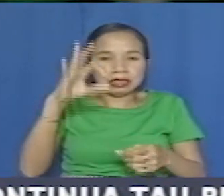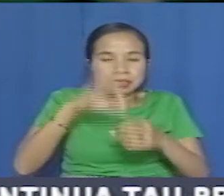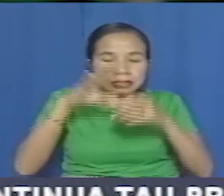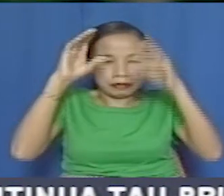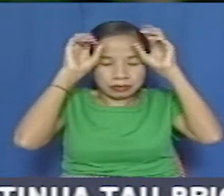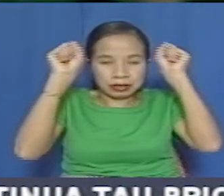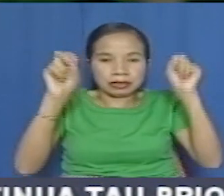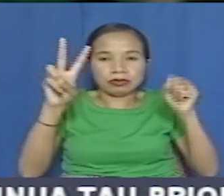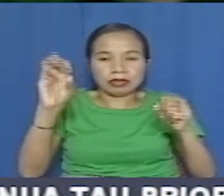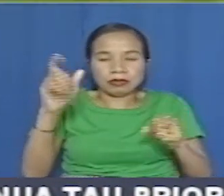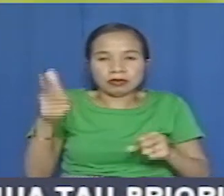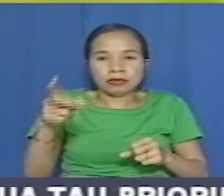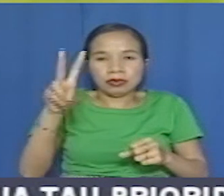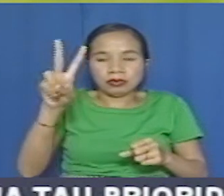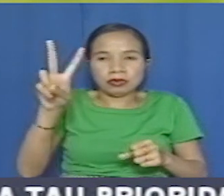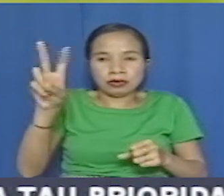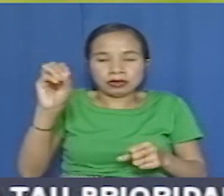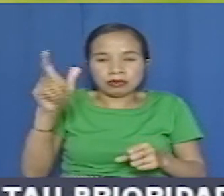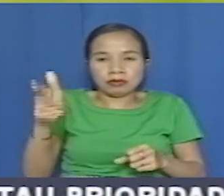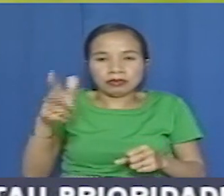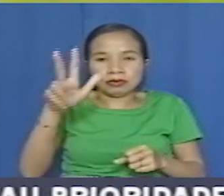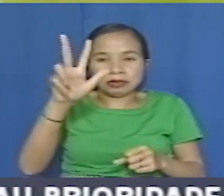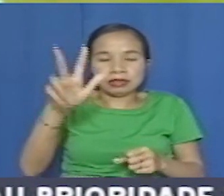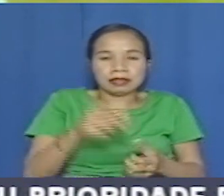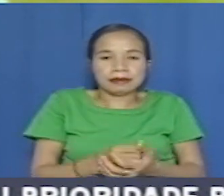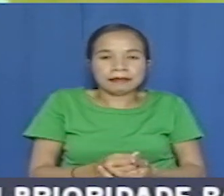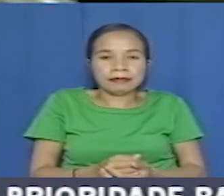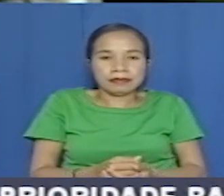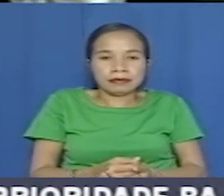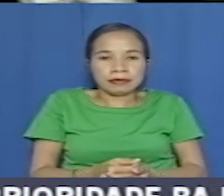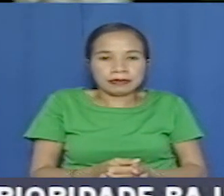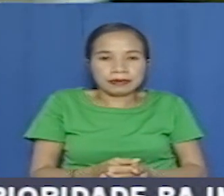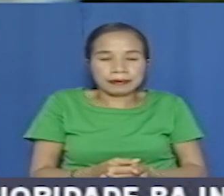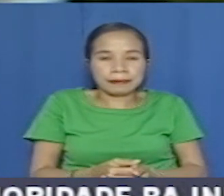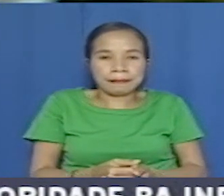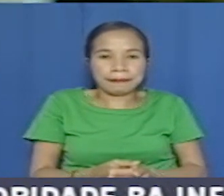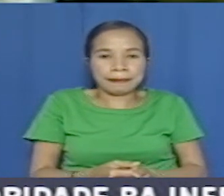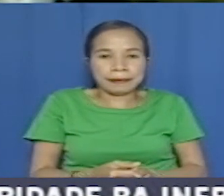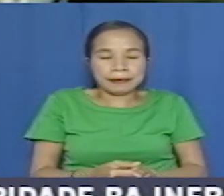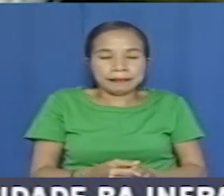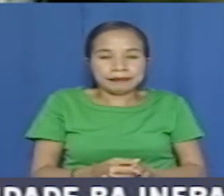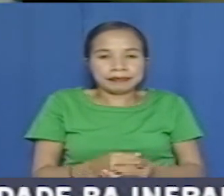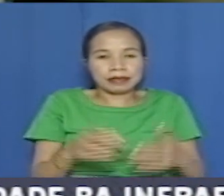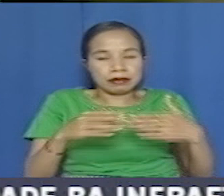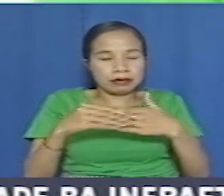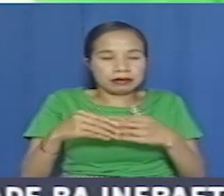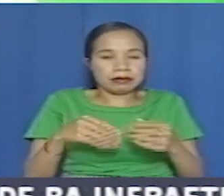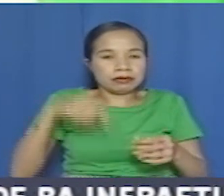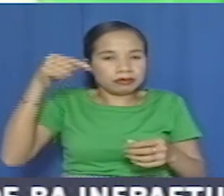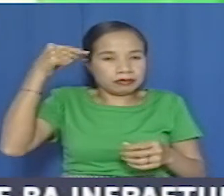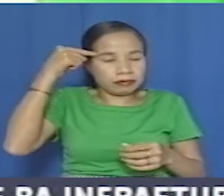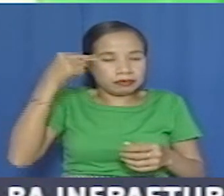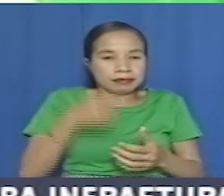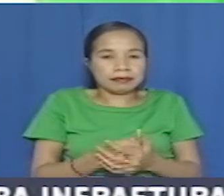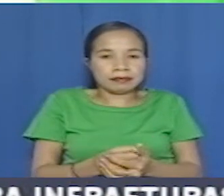presidencial 2022 no eleição parlamentar 2023. Onde foi vitória para o Partido CNRT atu lidera a governação.